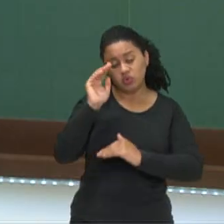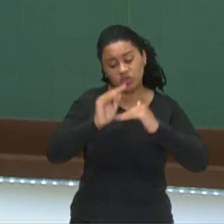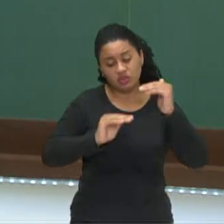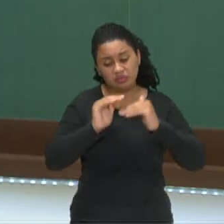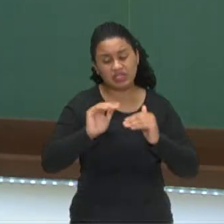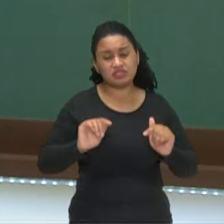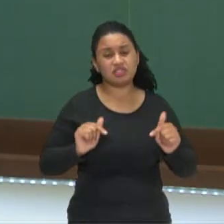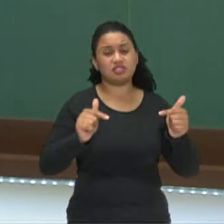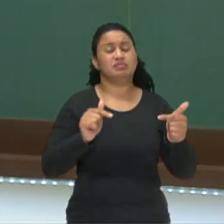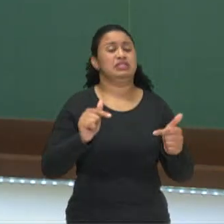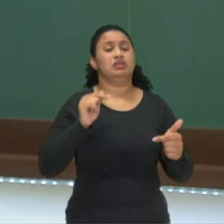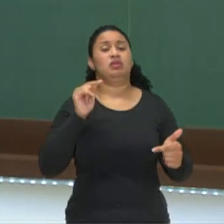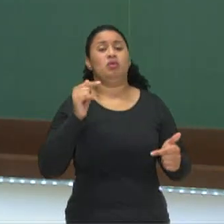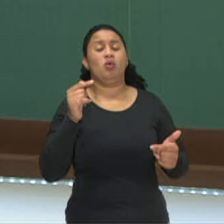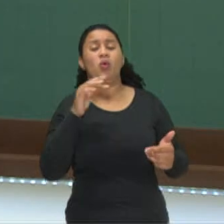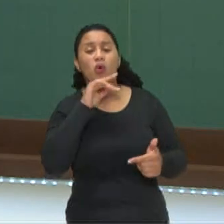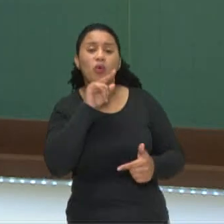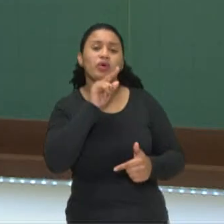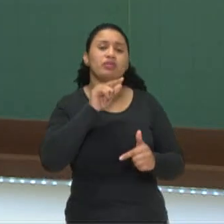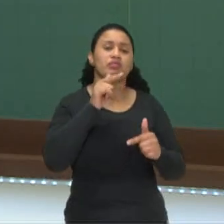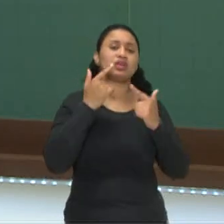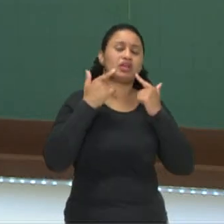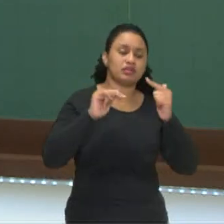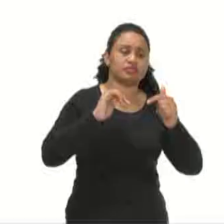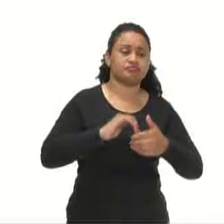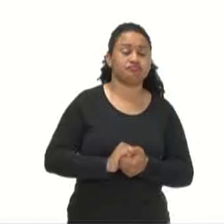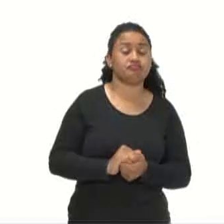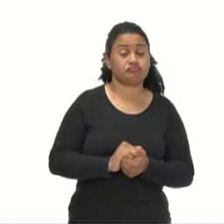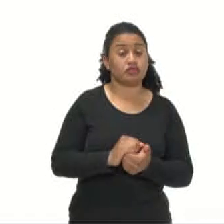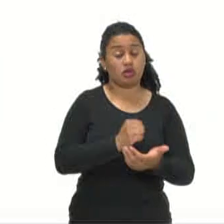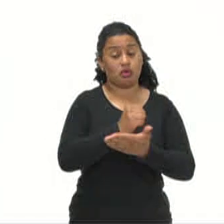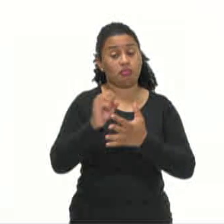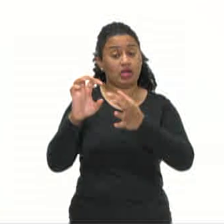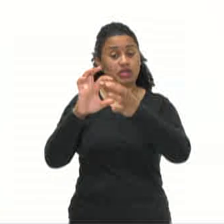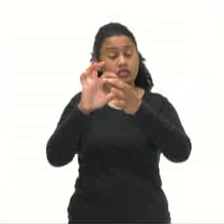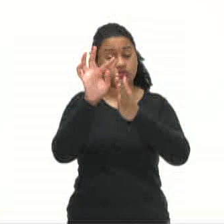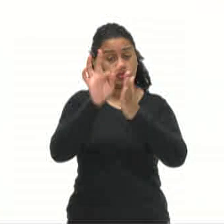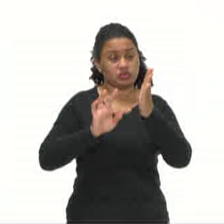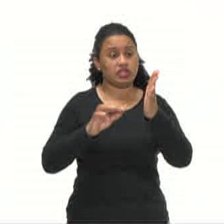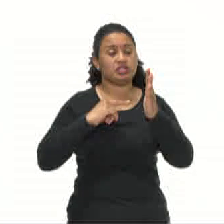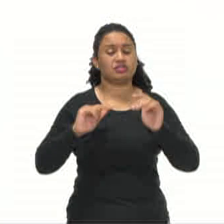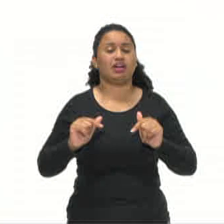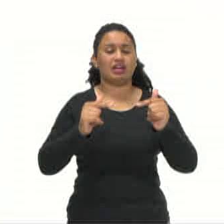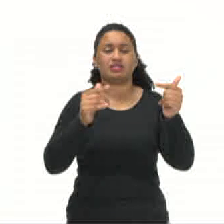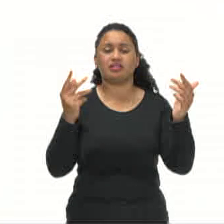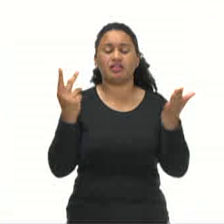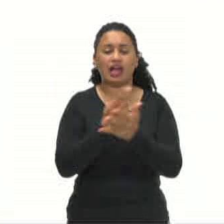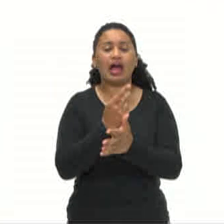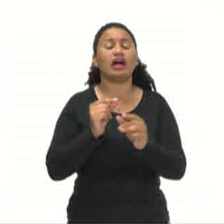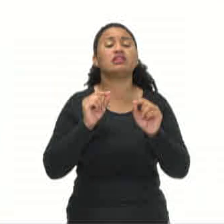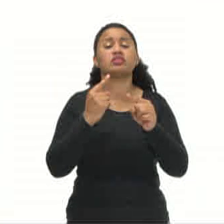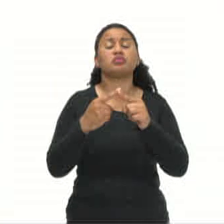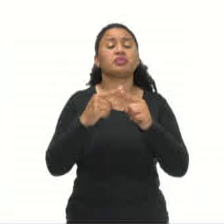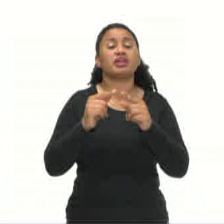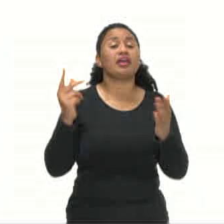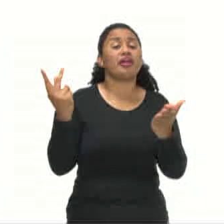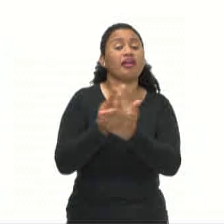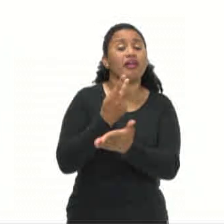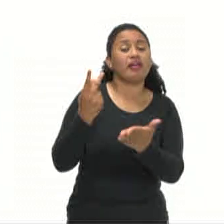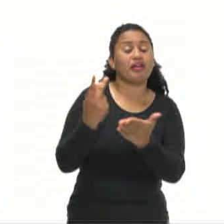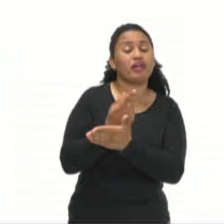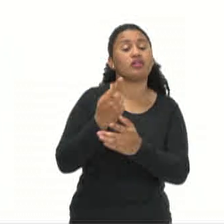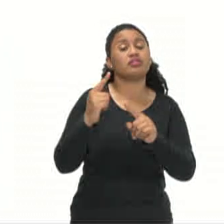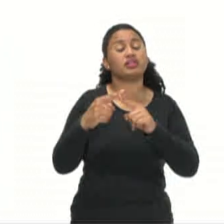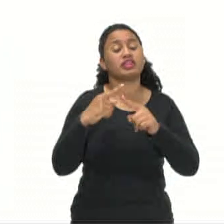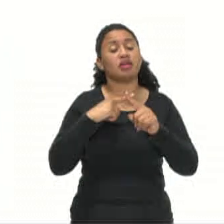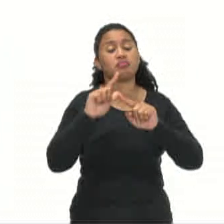má ação contra a língua? De acordo com o texto, a má ação está relacionada a cometer erros com relação à